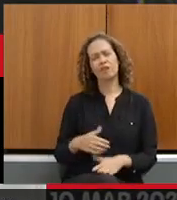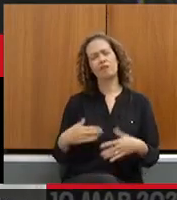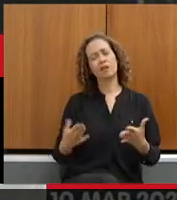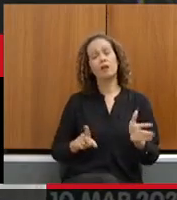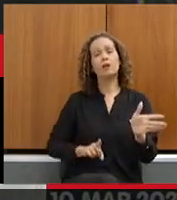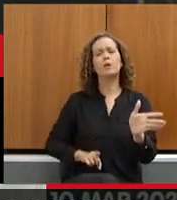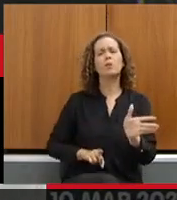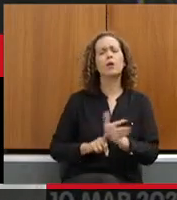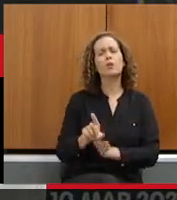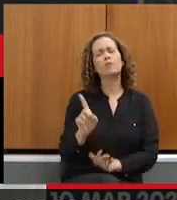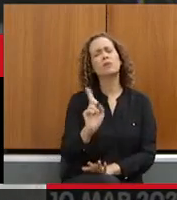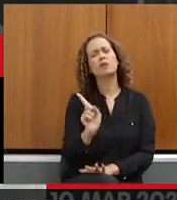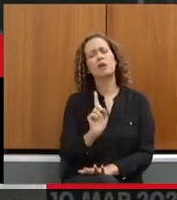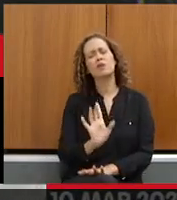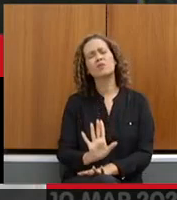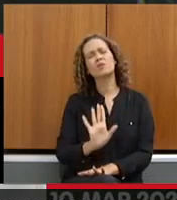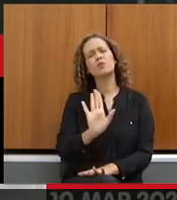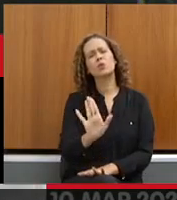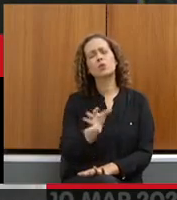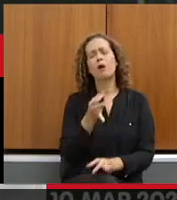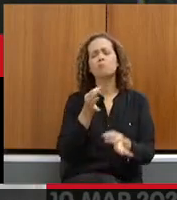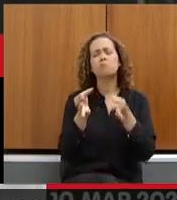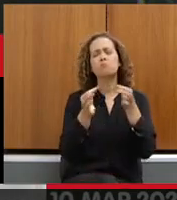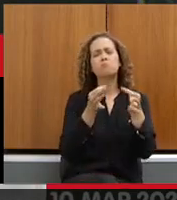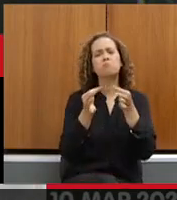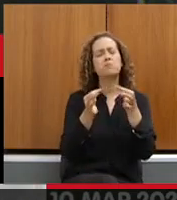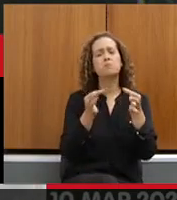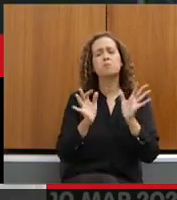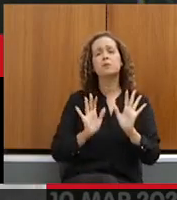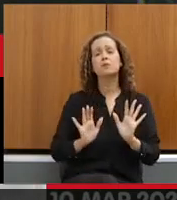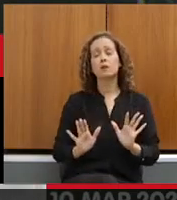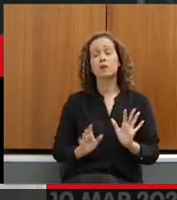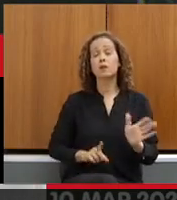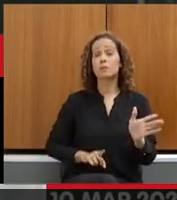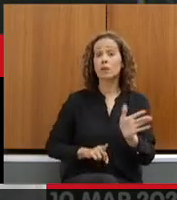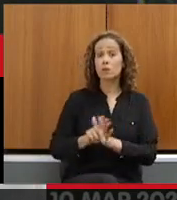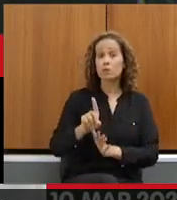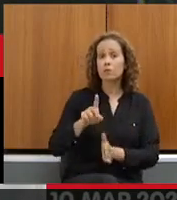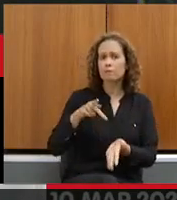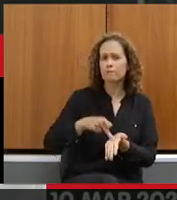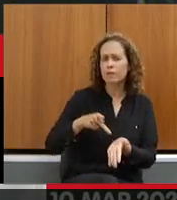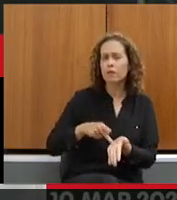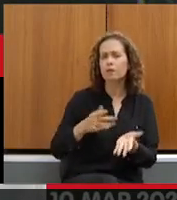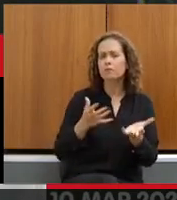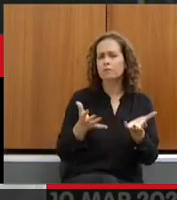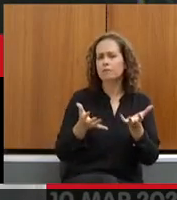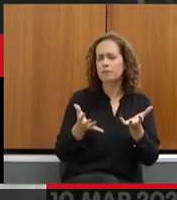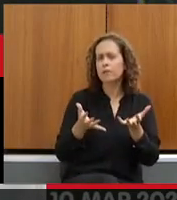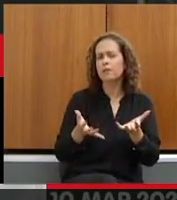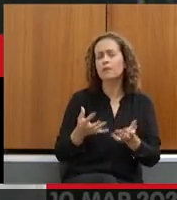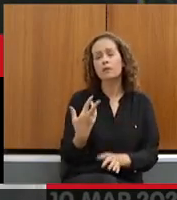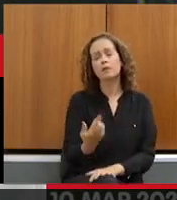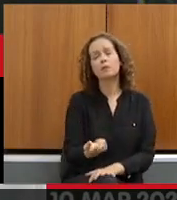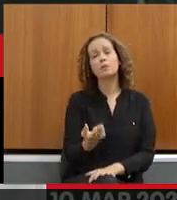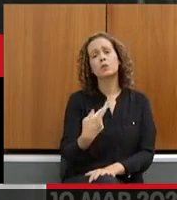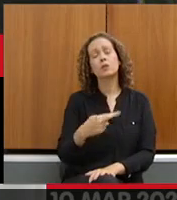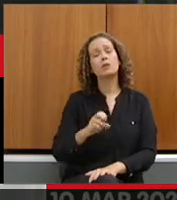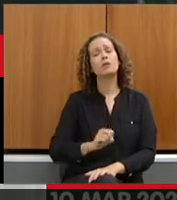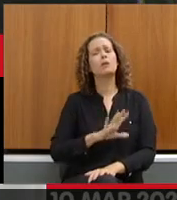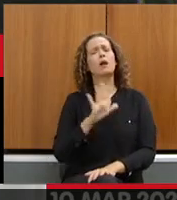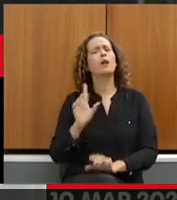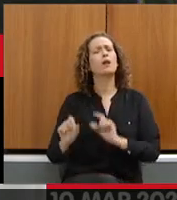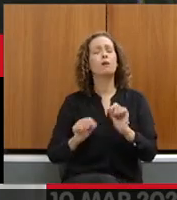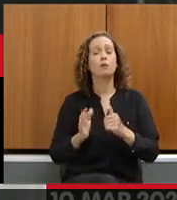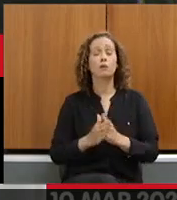pergunta é apenas aqui uma colocação que a pergunta mesmo que eu gostaria que os senhores respondesse com clareza o